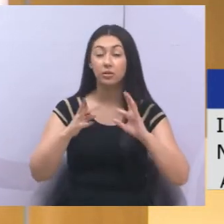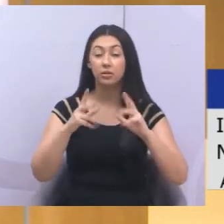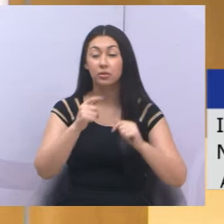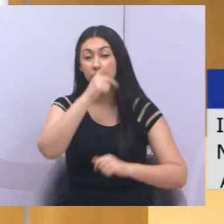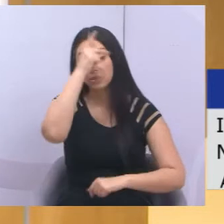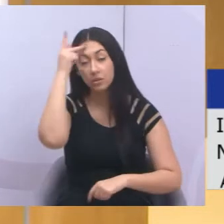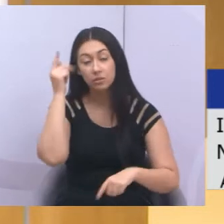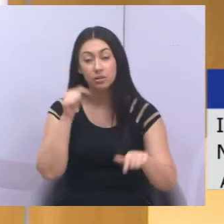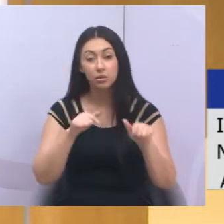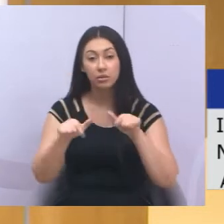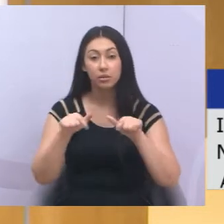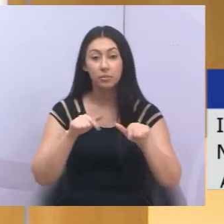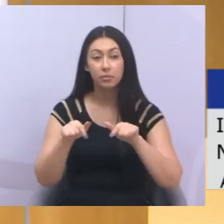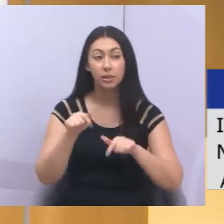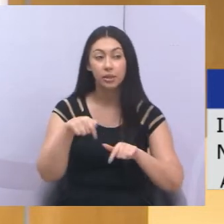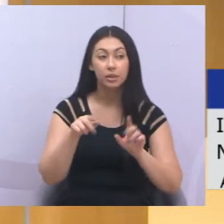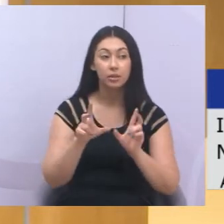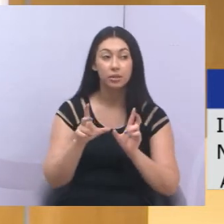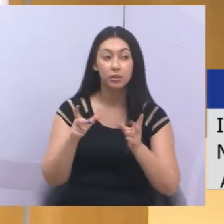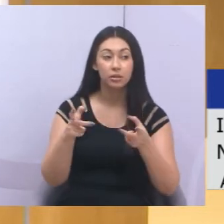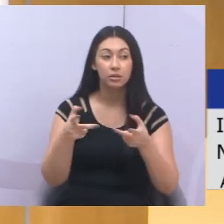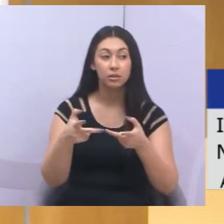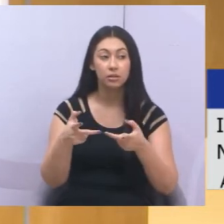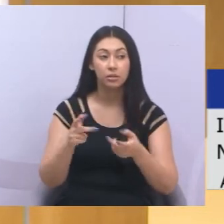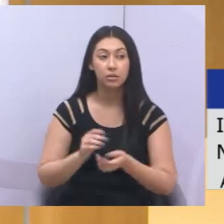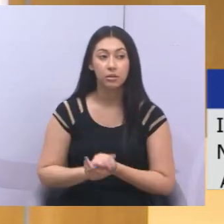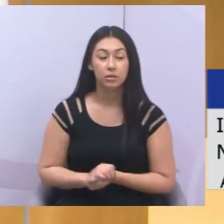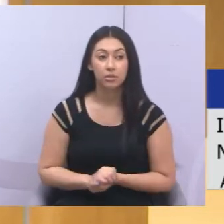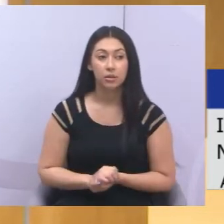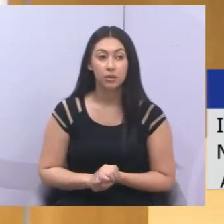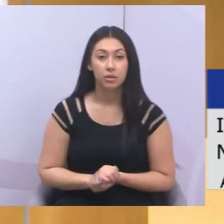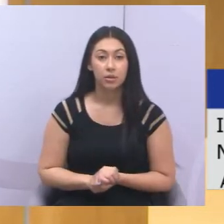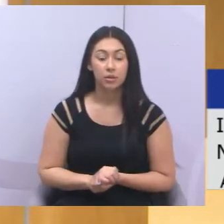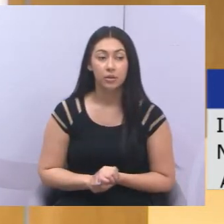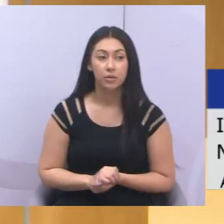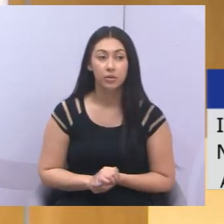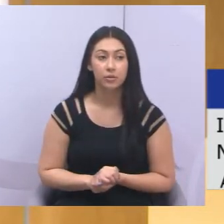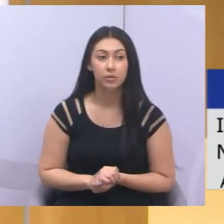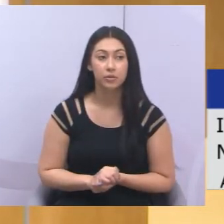aqui da nossa Câmara Municipal.